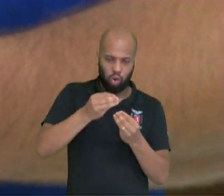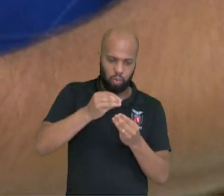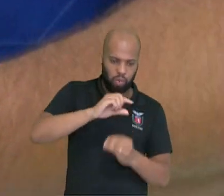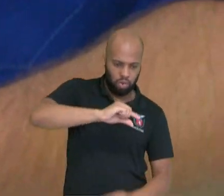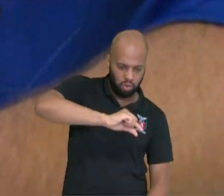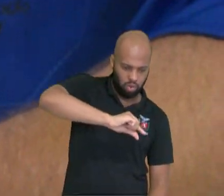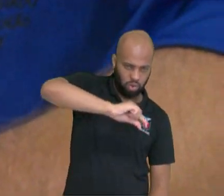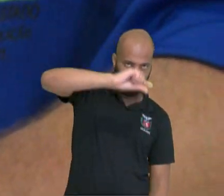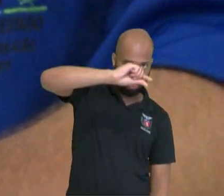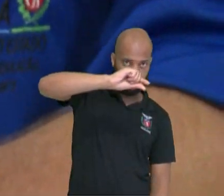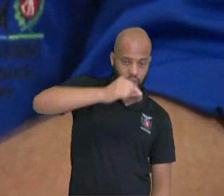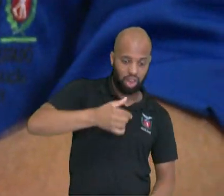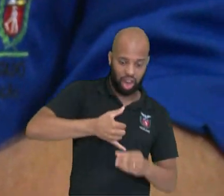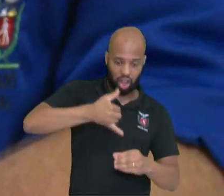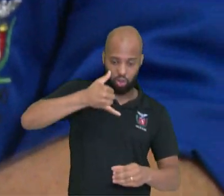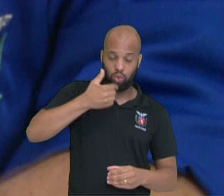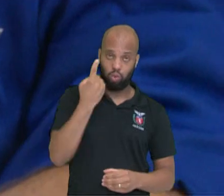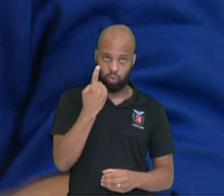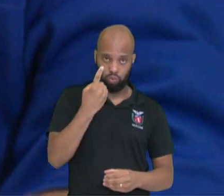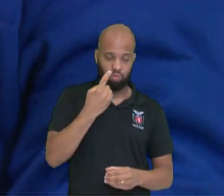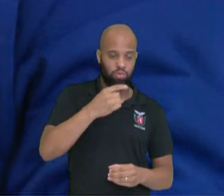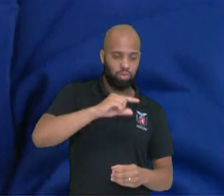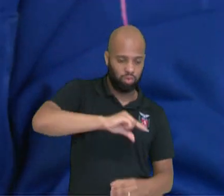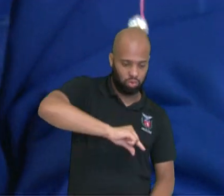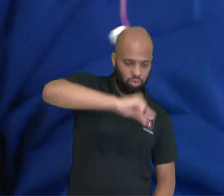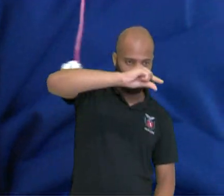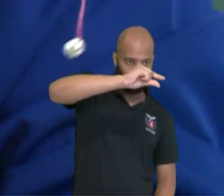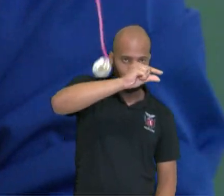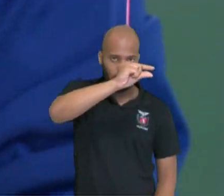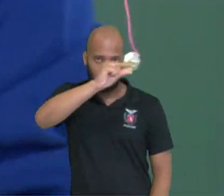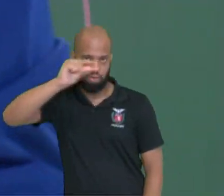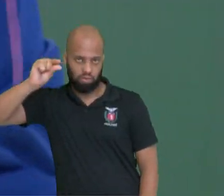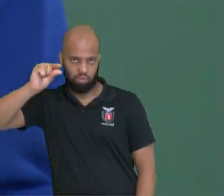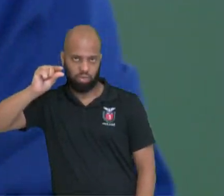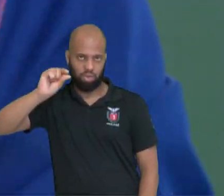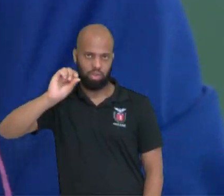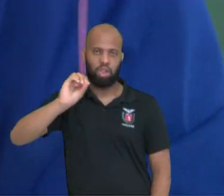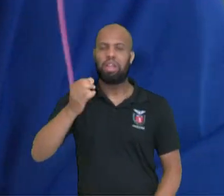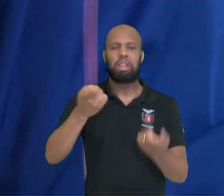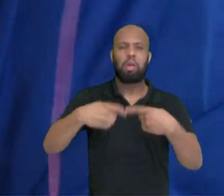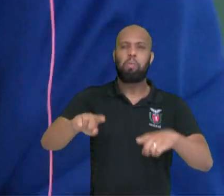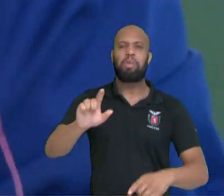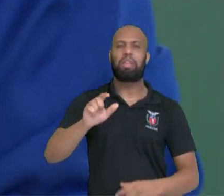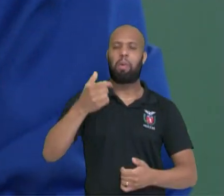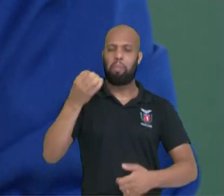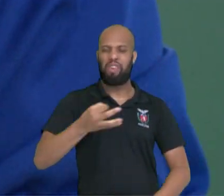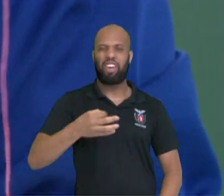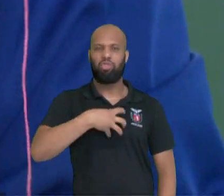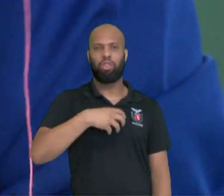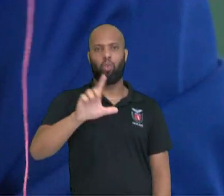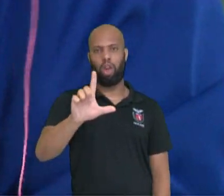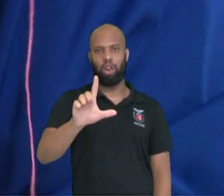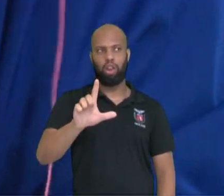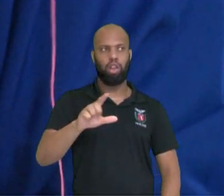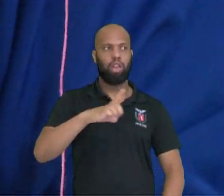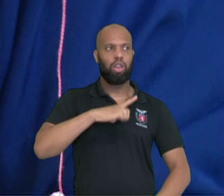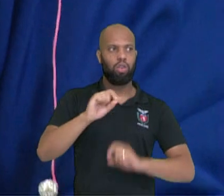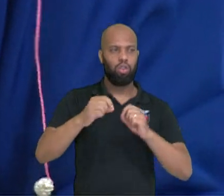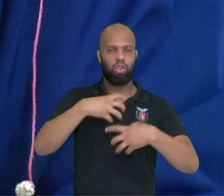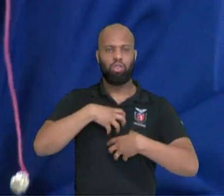precisa ser aquele L perfeito. Olha o L meu aqui. Não é um L perfeito. Tudo bem? Então, o que importa é que ele